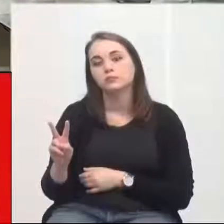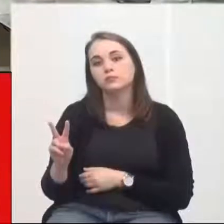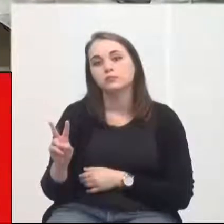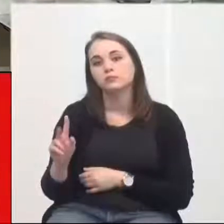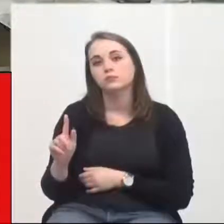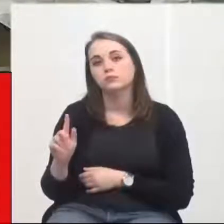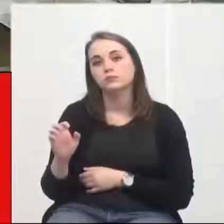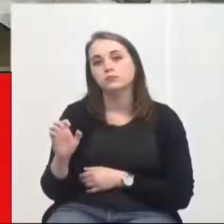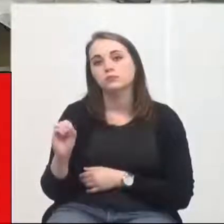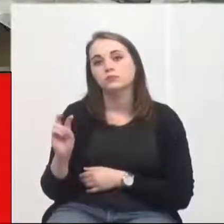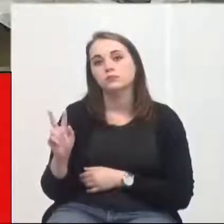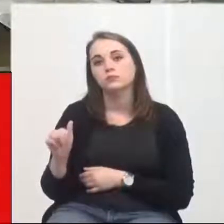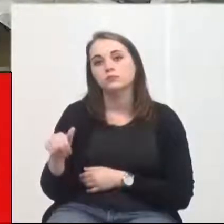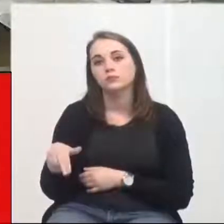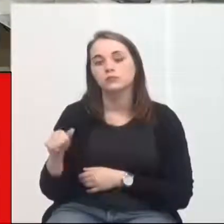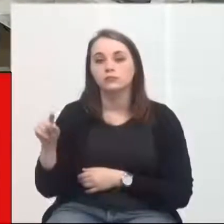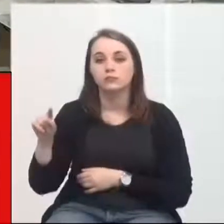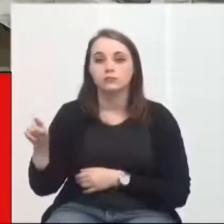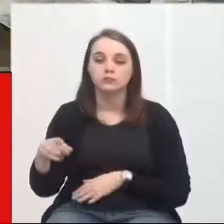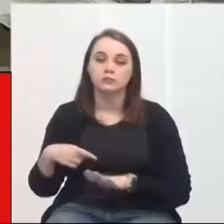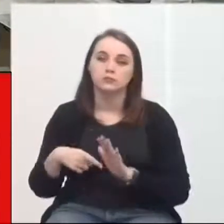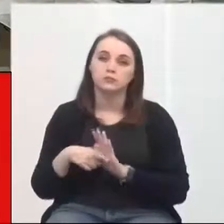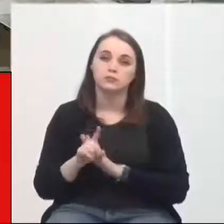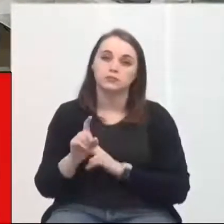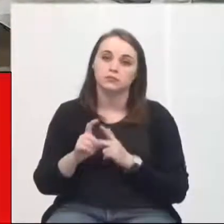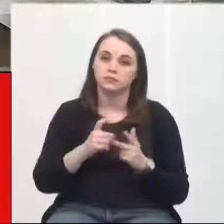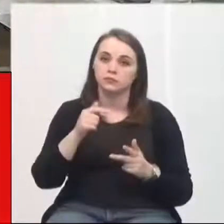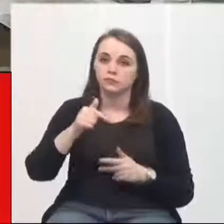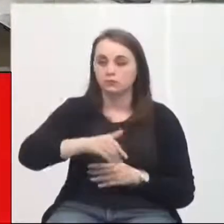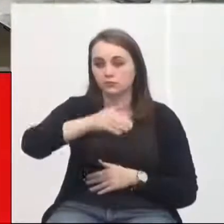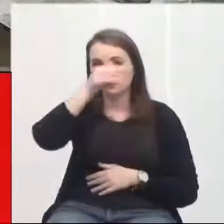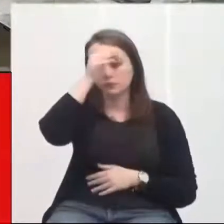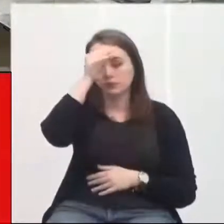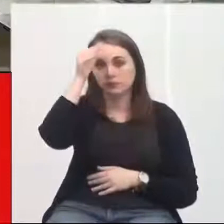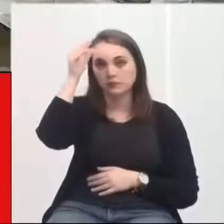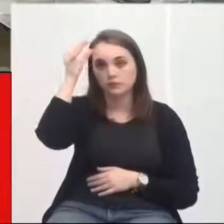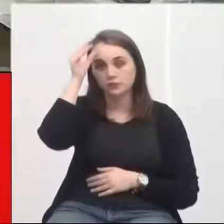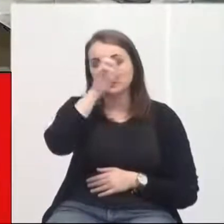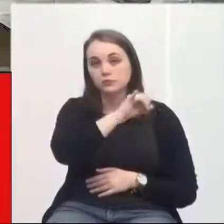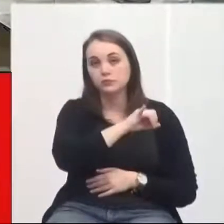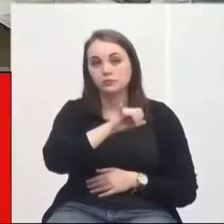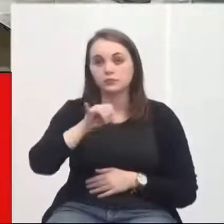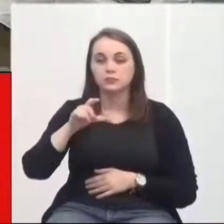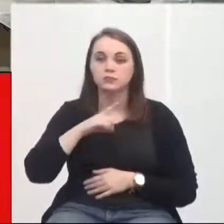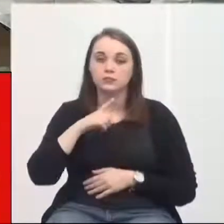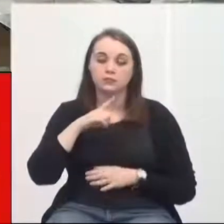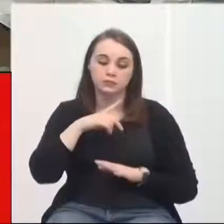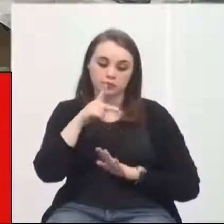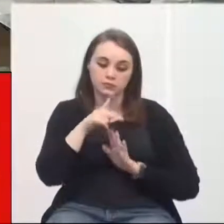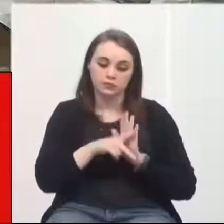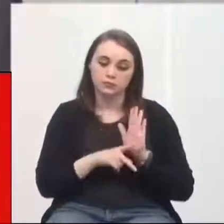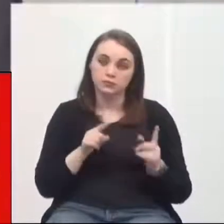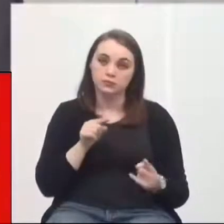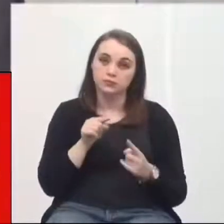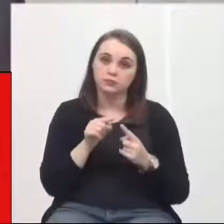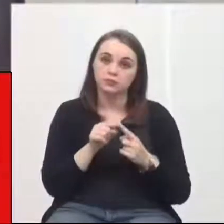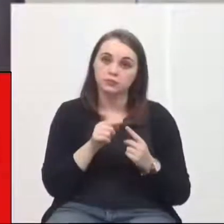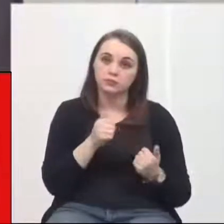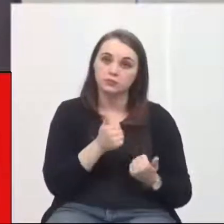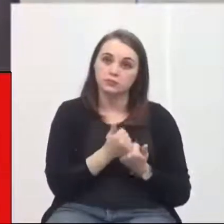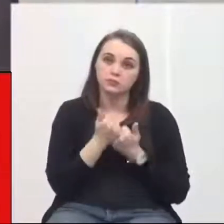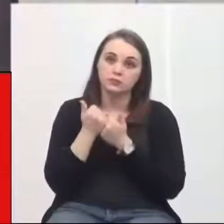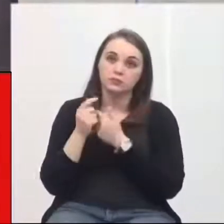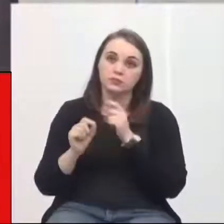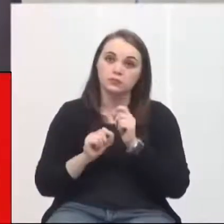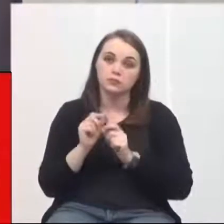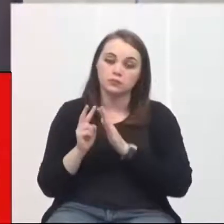vereadora Giovana Benedetti Zanetti, envio de expediente ao chefe do Poder Executivo Municipal questionando se há projeto visando a substituição